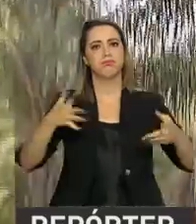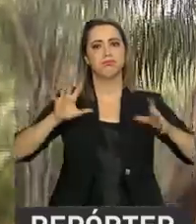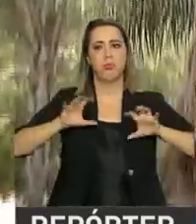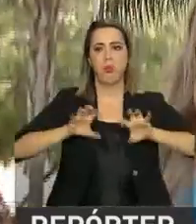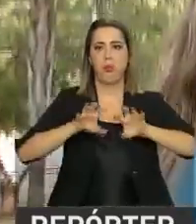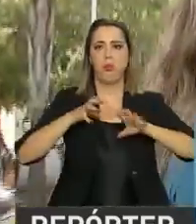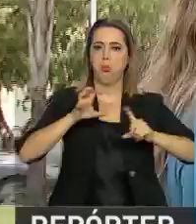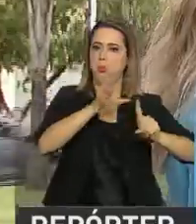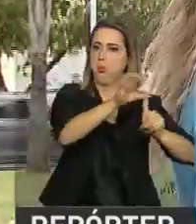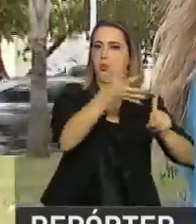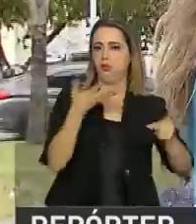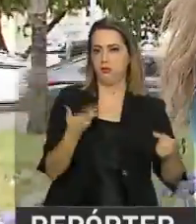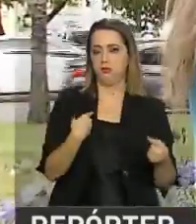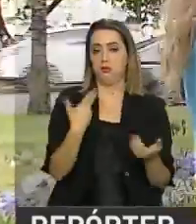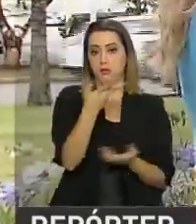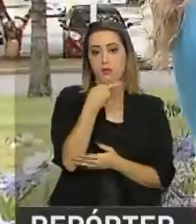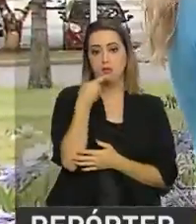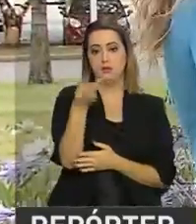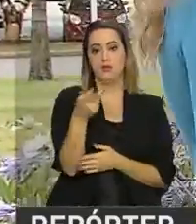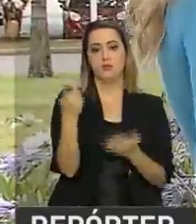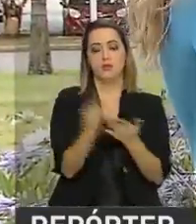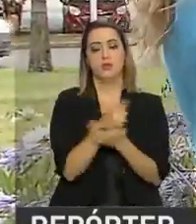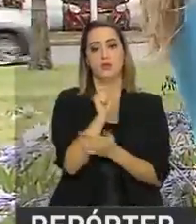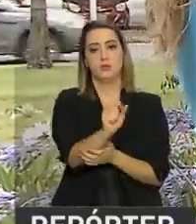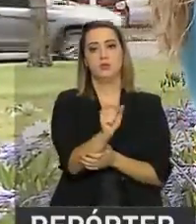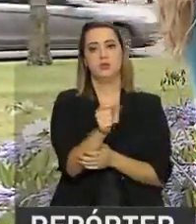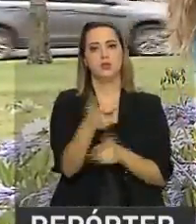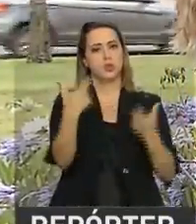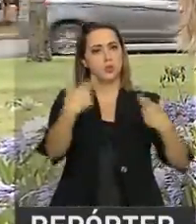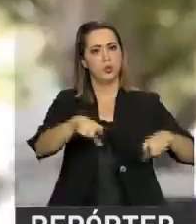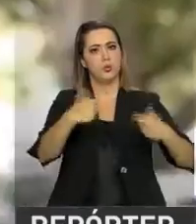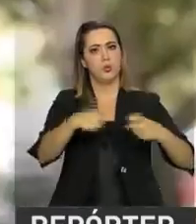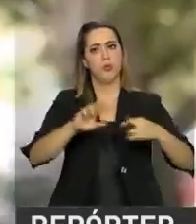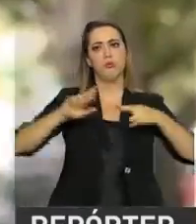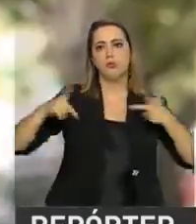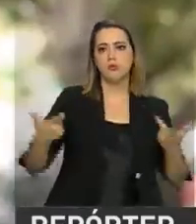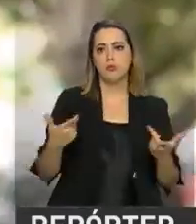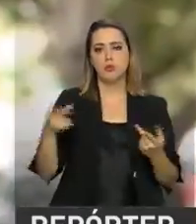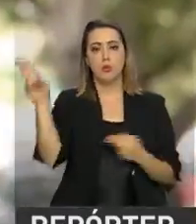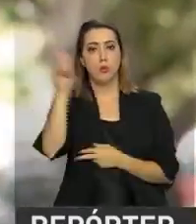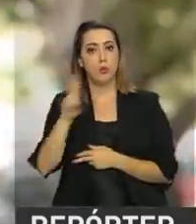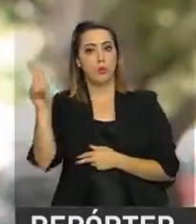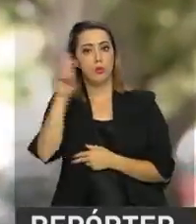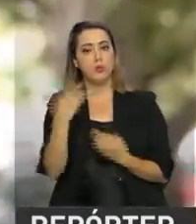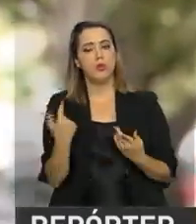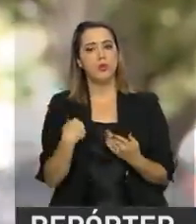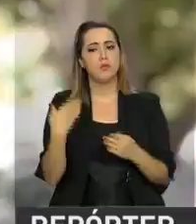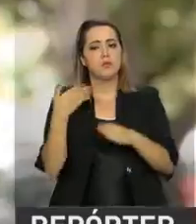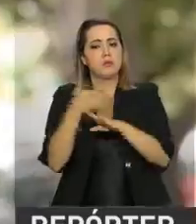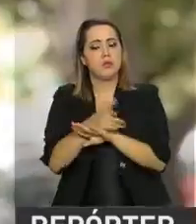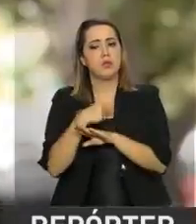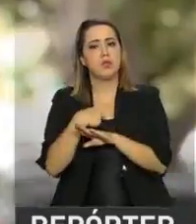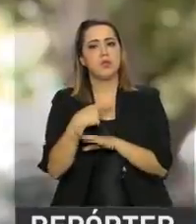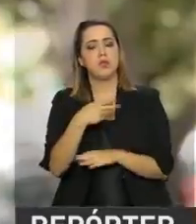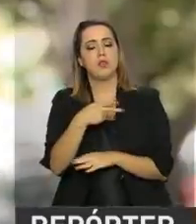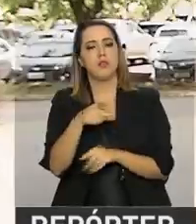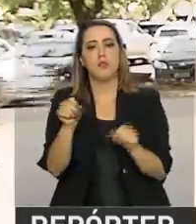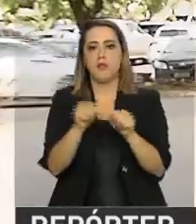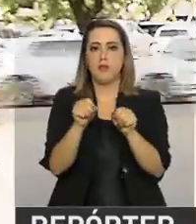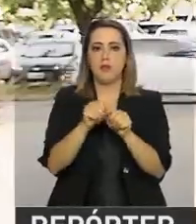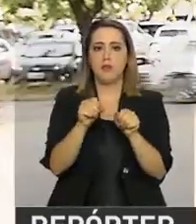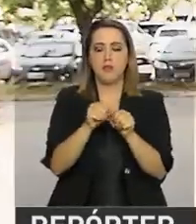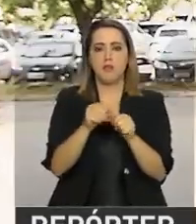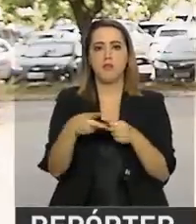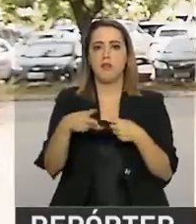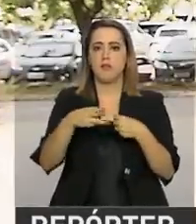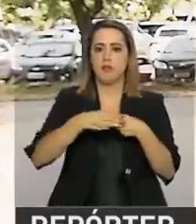O último episódio, Vitor conta que aconteceu onde não esperava, na universidade na qual ele cursa mestrado. Isso